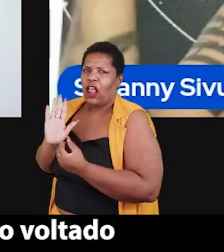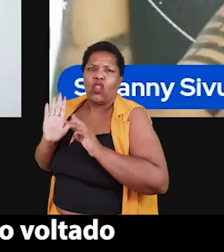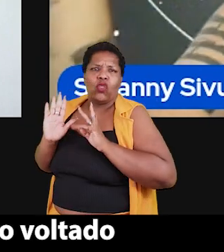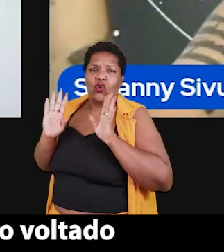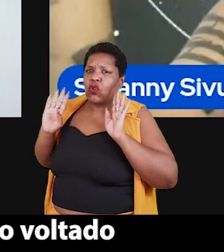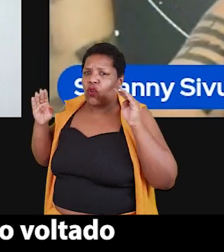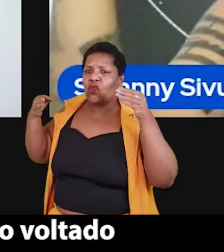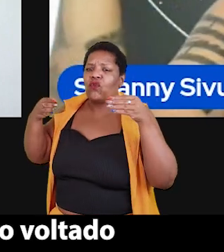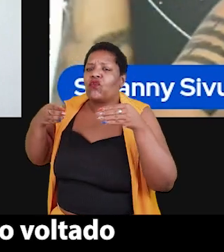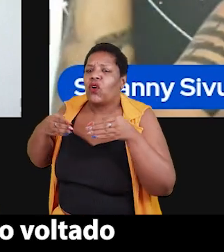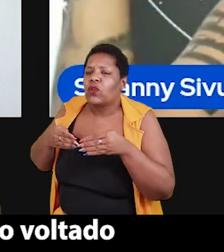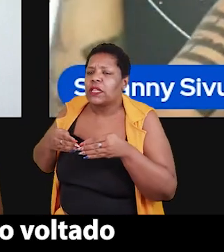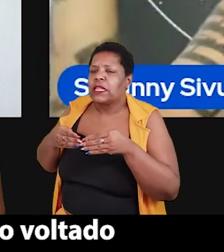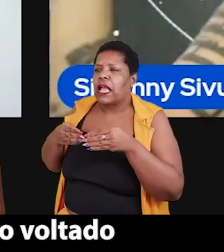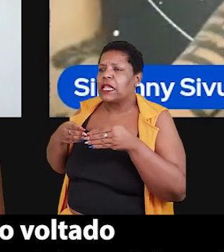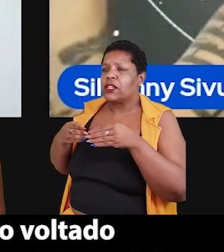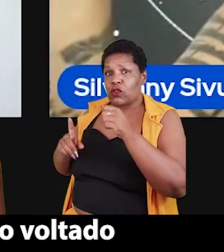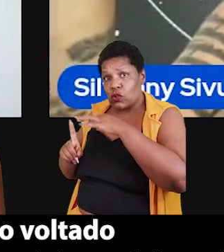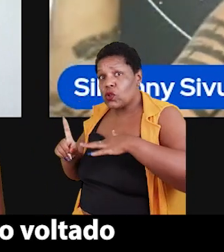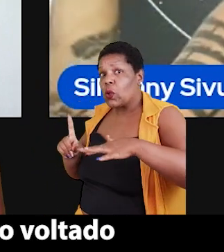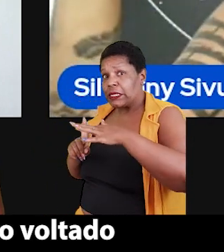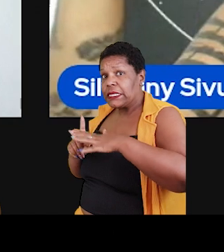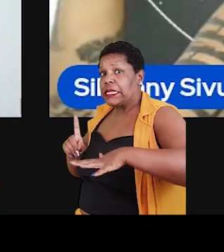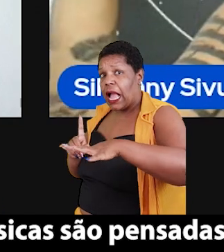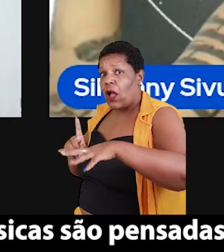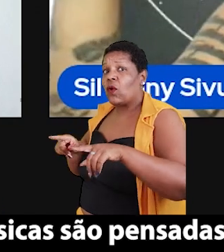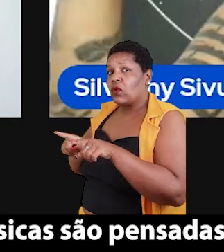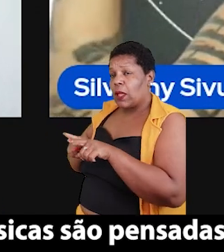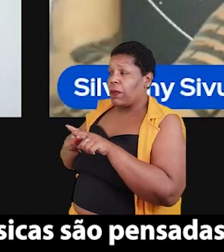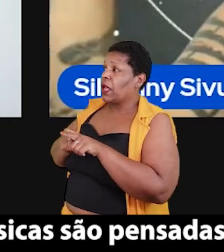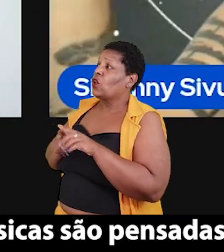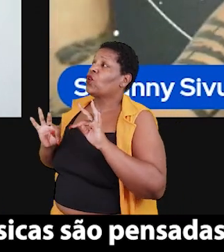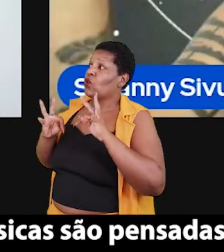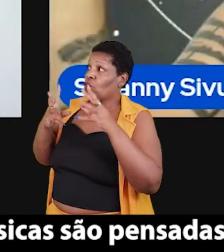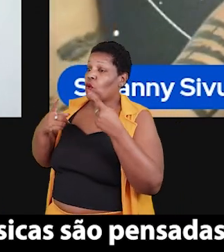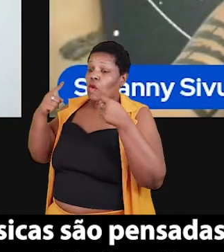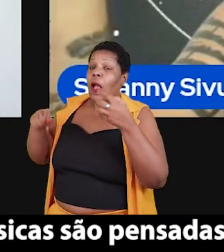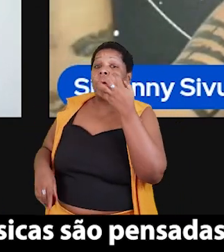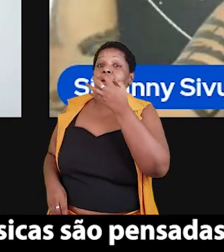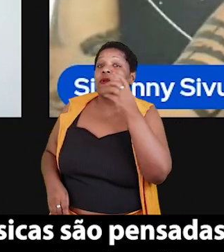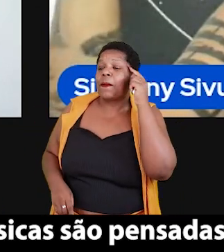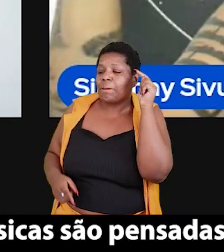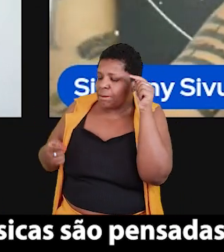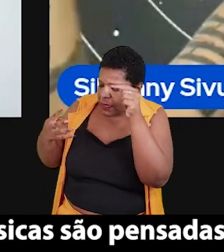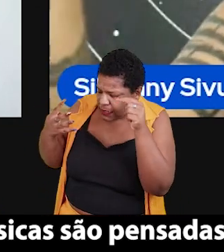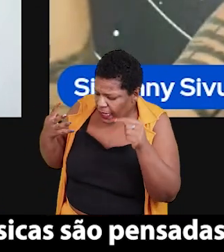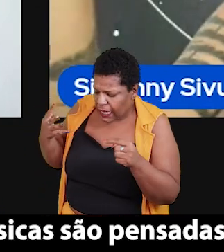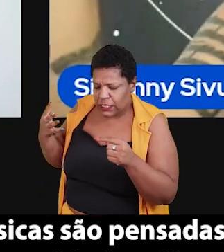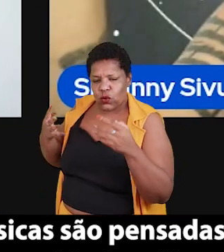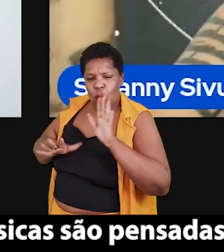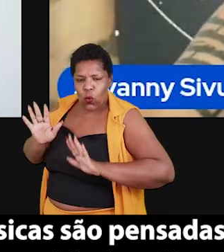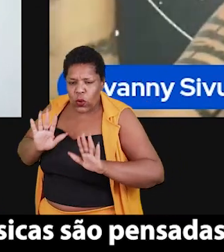todo voltado para questões sociais também, né? Todas as músicas são pensadas com